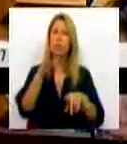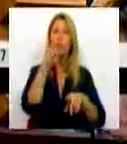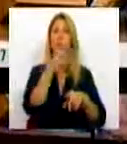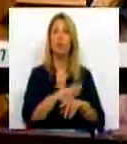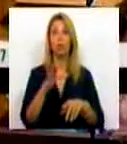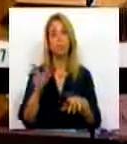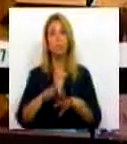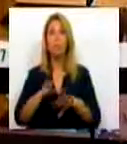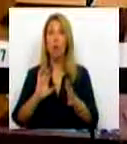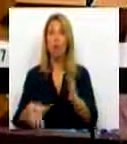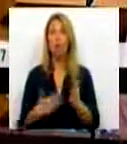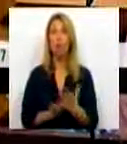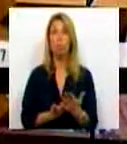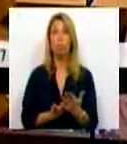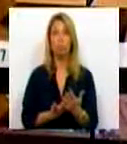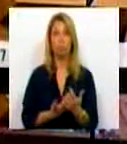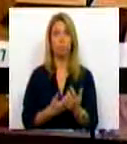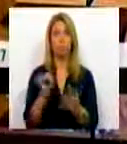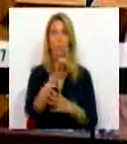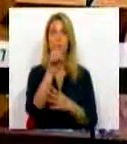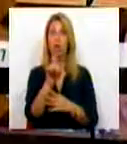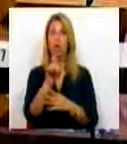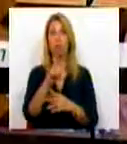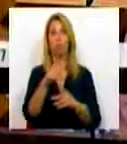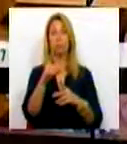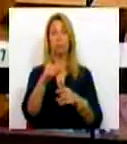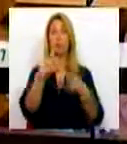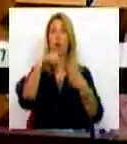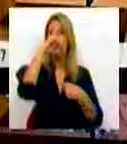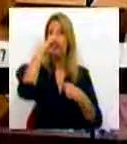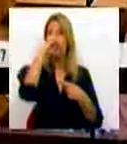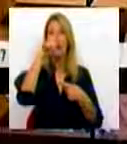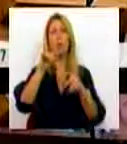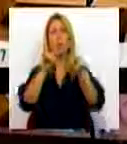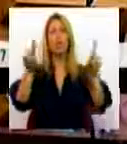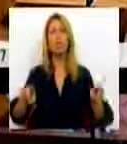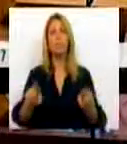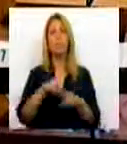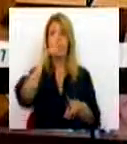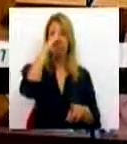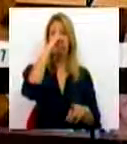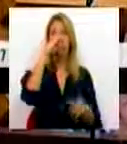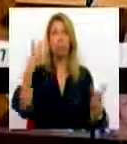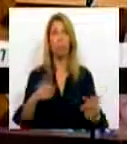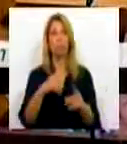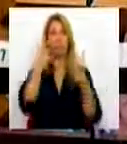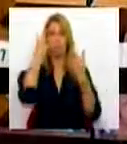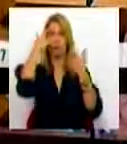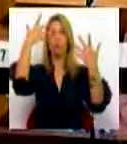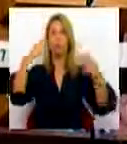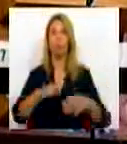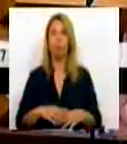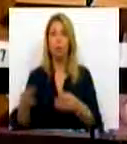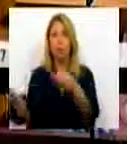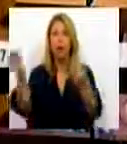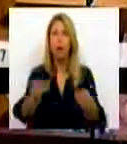proposta sobre a questão das lojas do cidadão e dos espaços do cidadão, é espantoso que apresentem